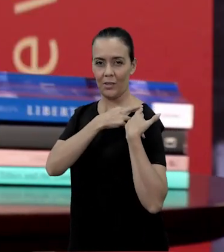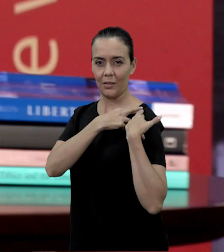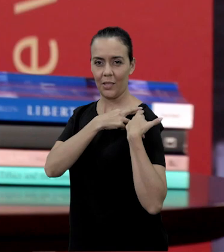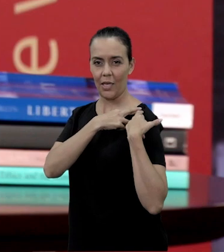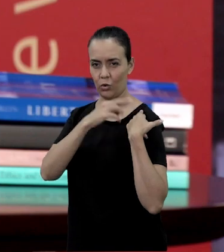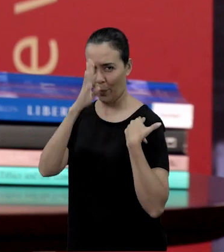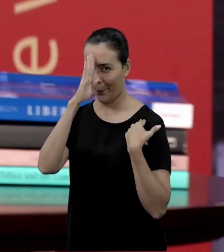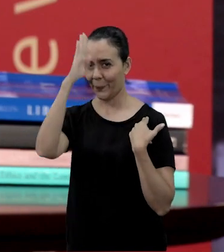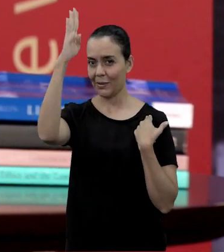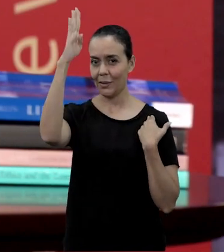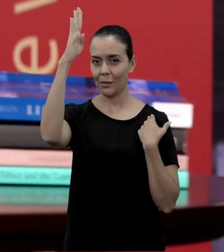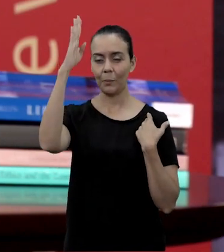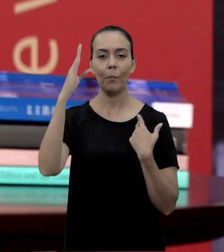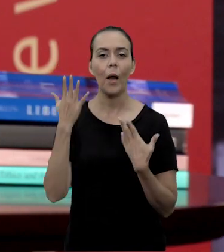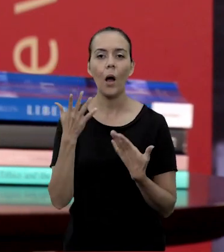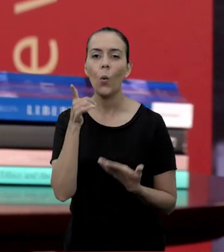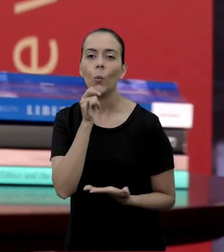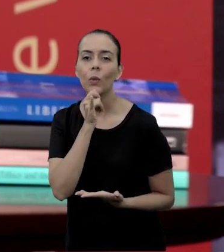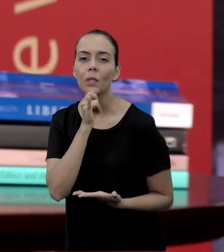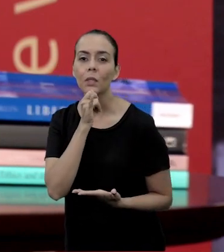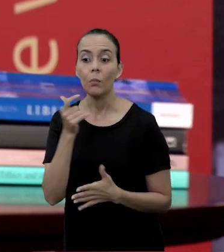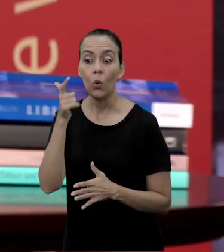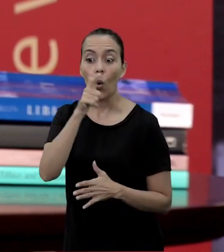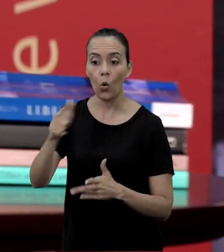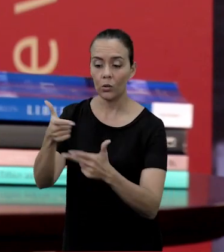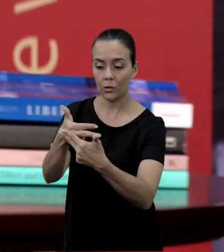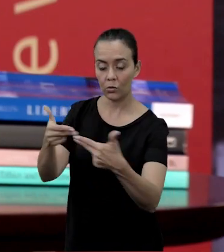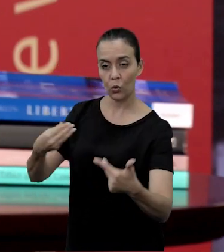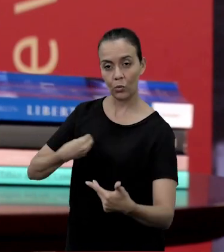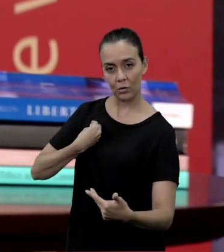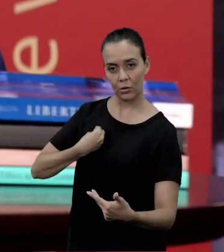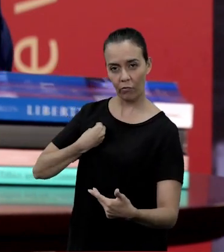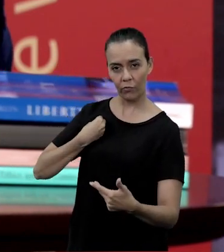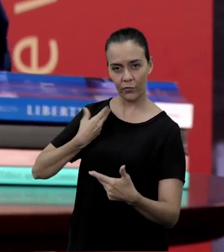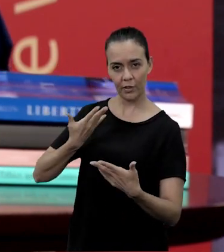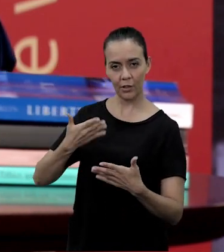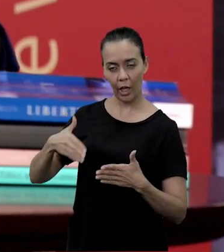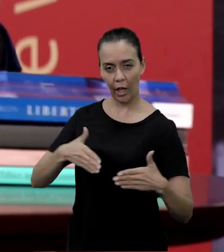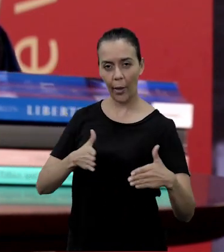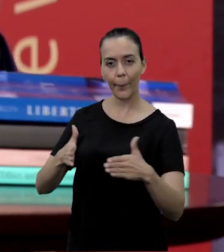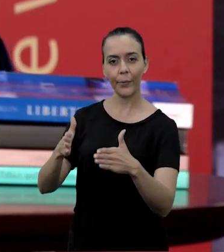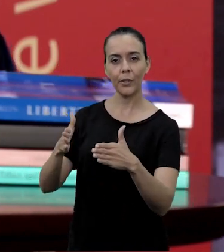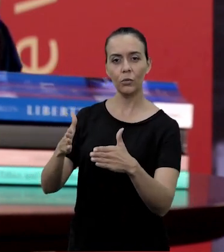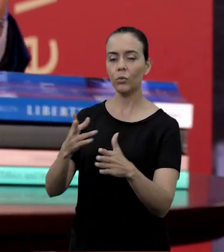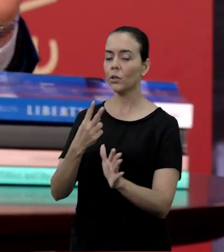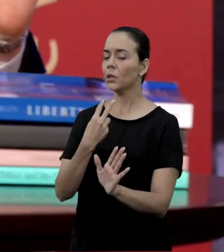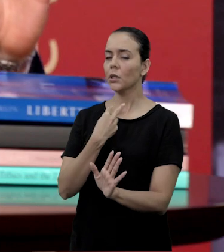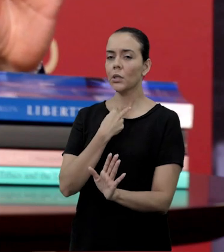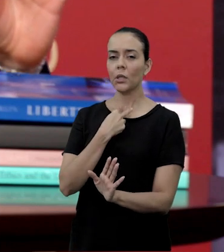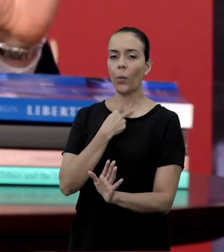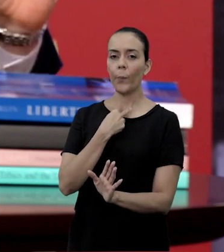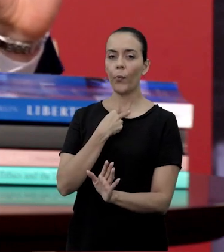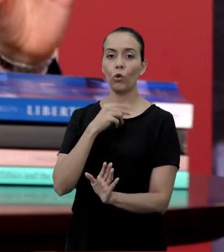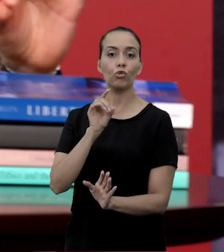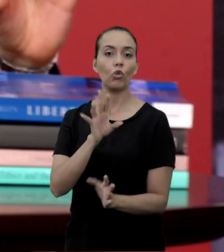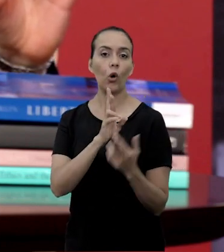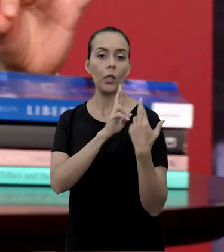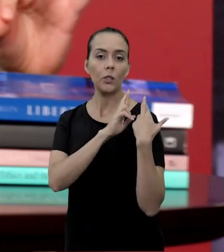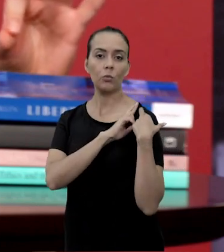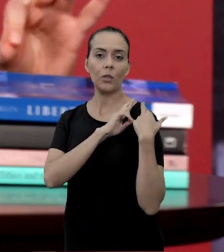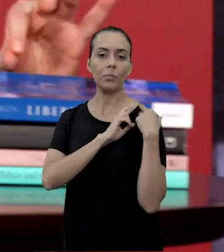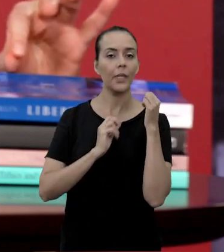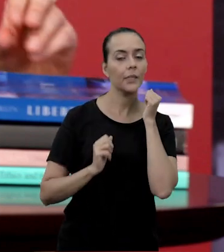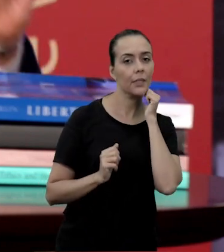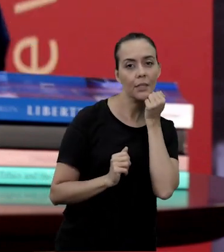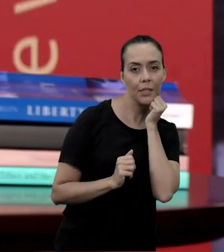o carro-chefe, para um outro tipo de atividade que não pode ser de